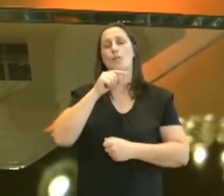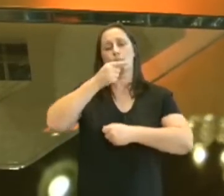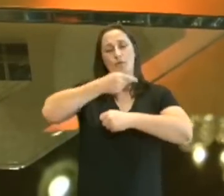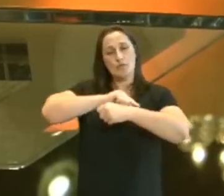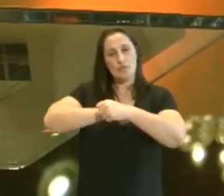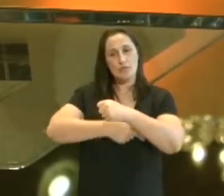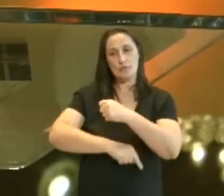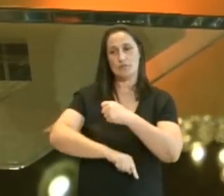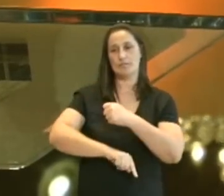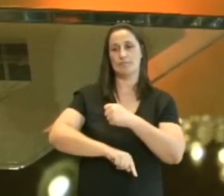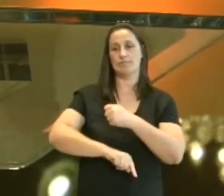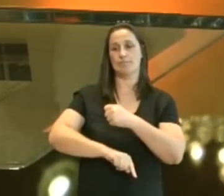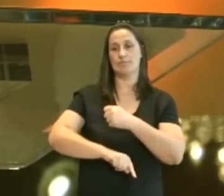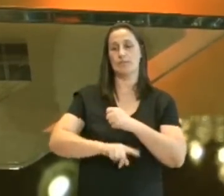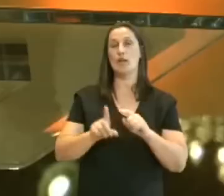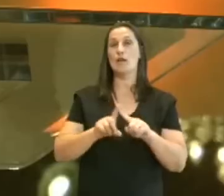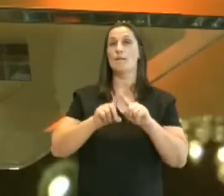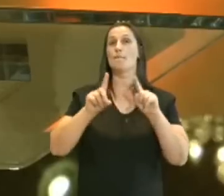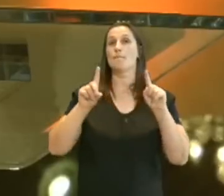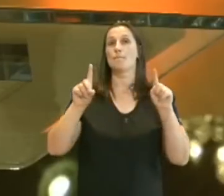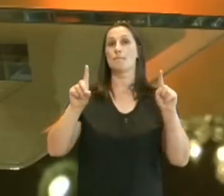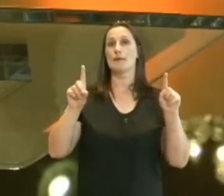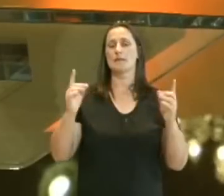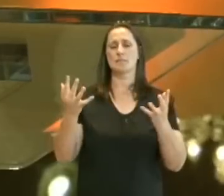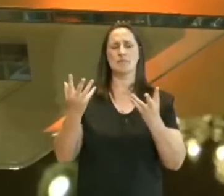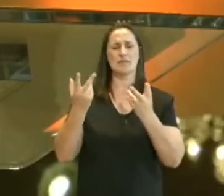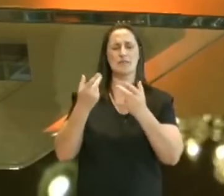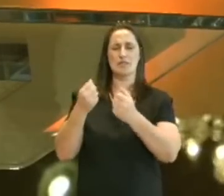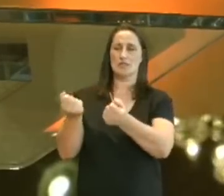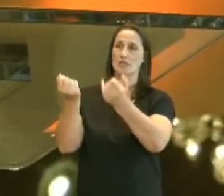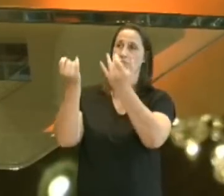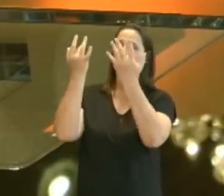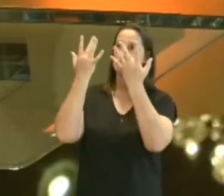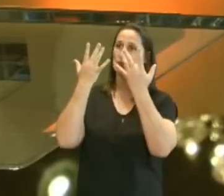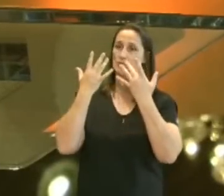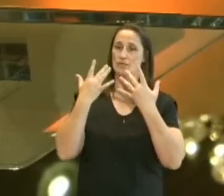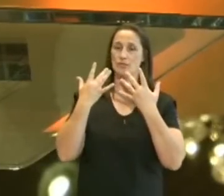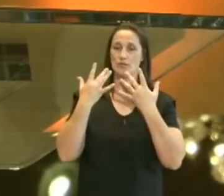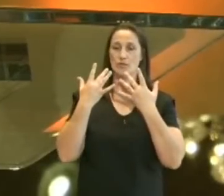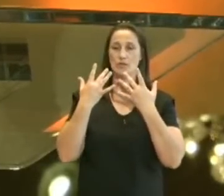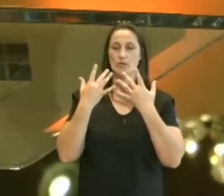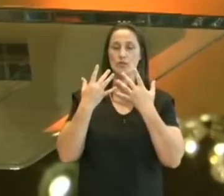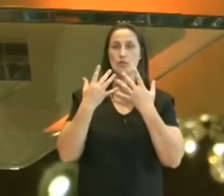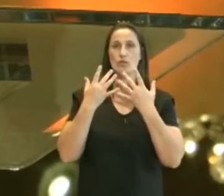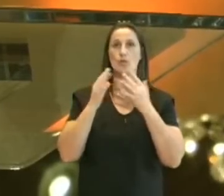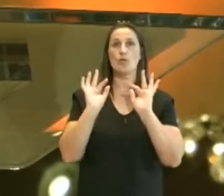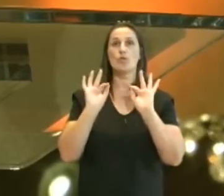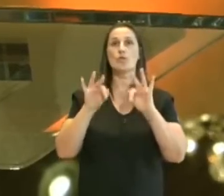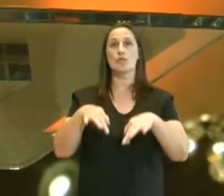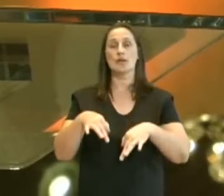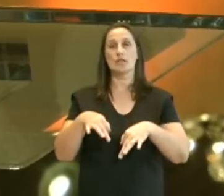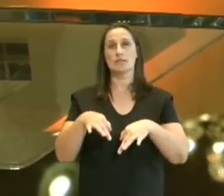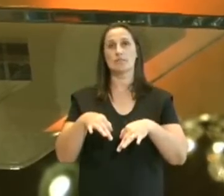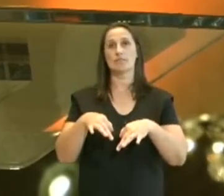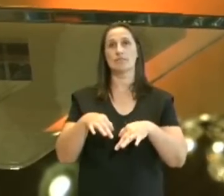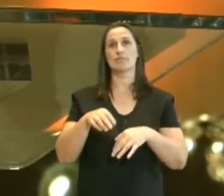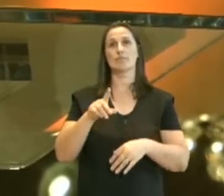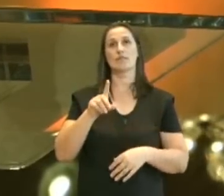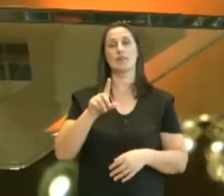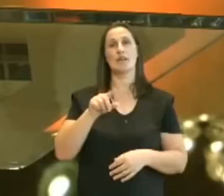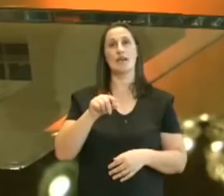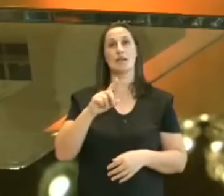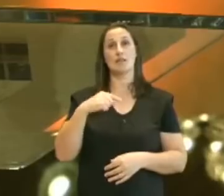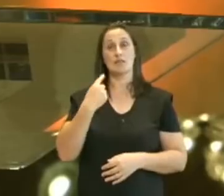intensa, mas tremendamente abençoadora, pois o fim é que